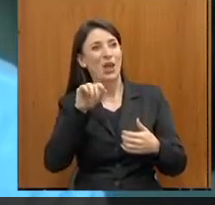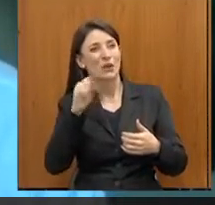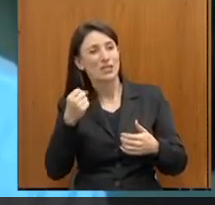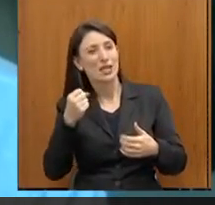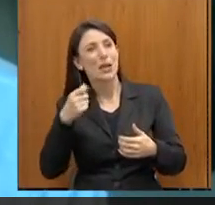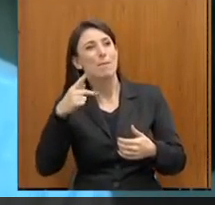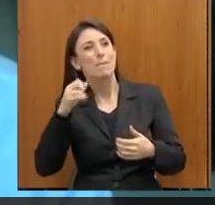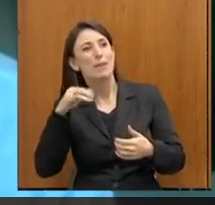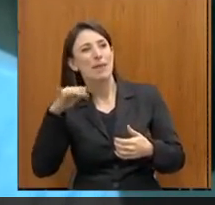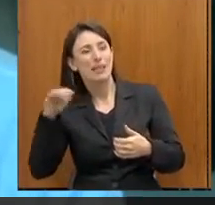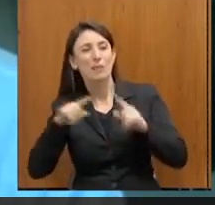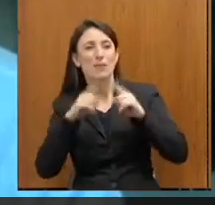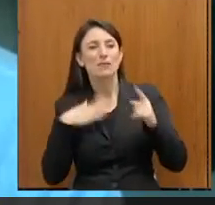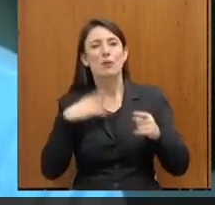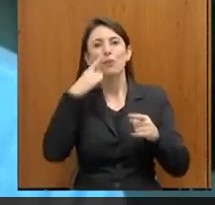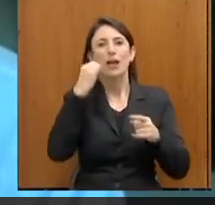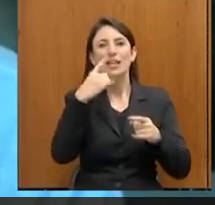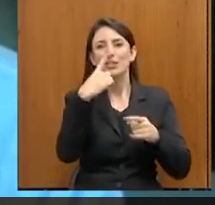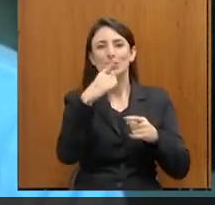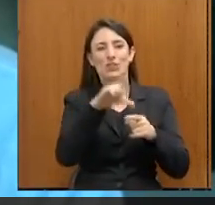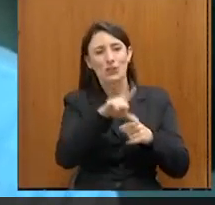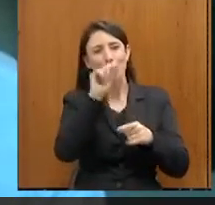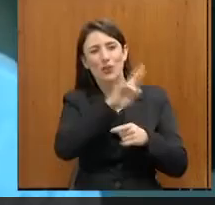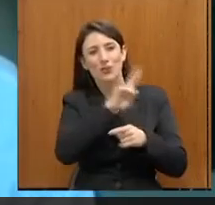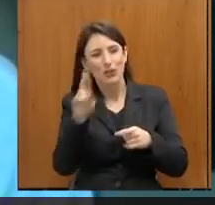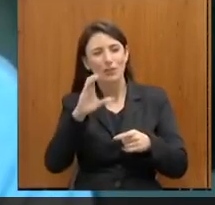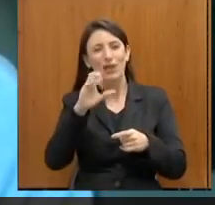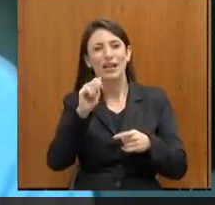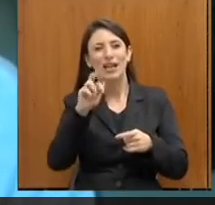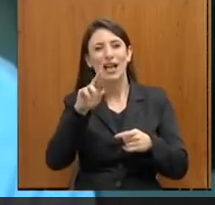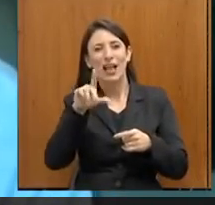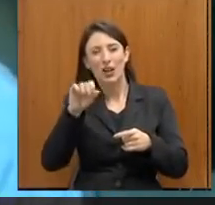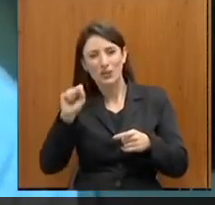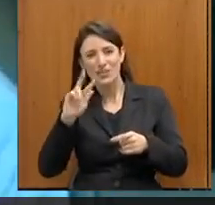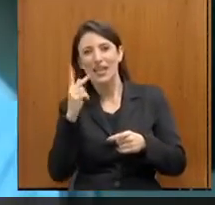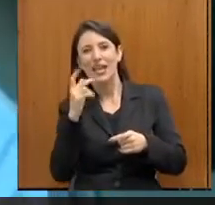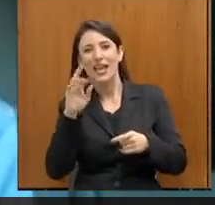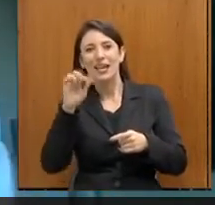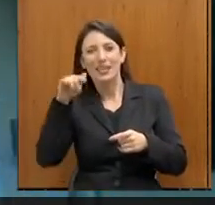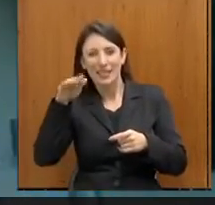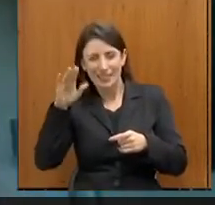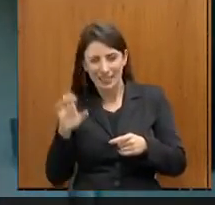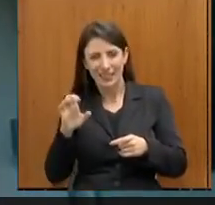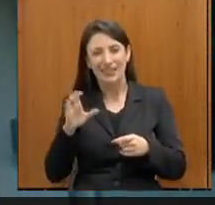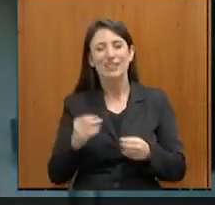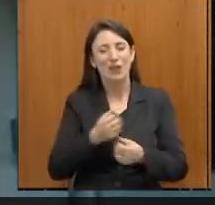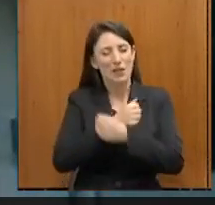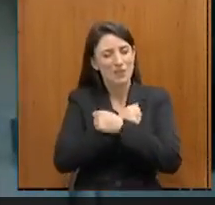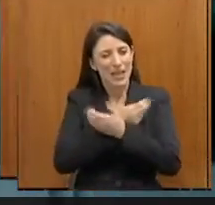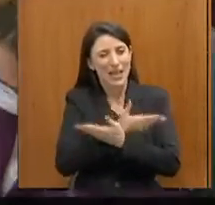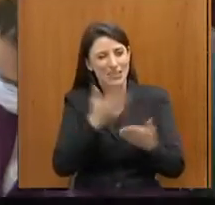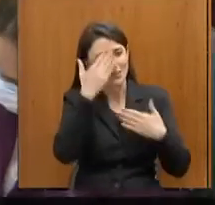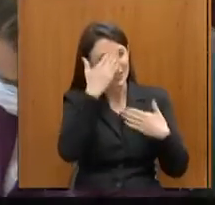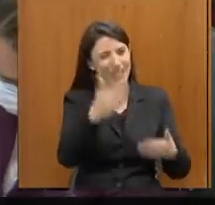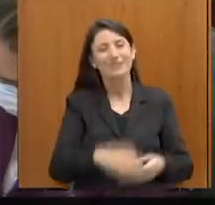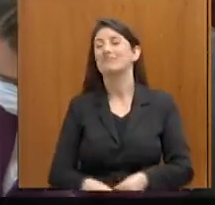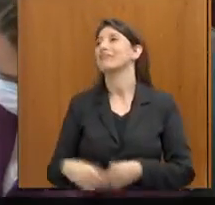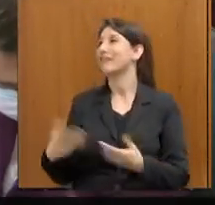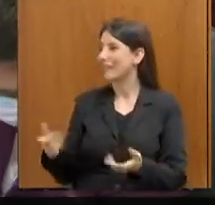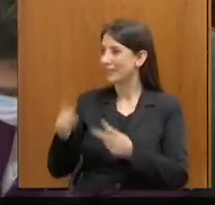Henrique um grande companheiro competentíssimo Nossa meu caso Pimenta um abraço a tua brigada dois deputados